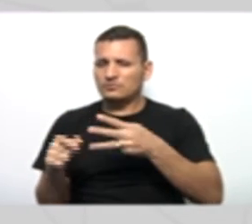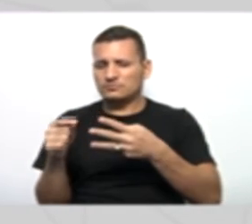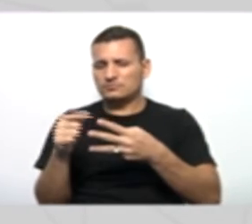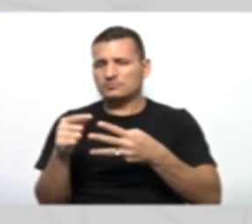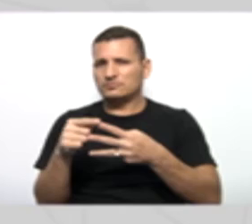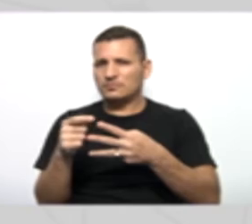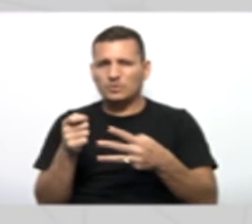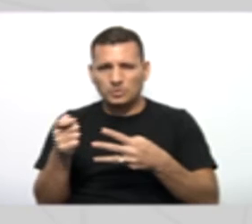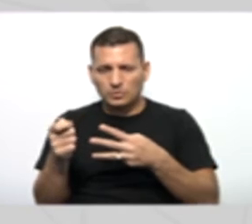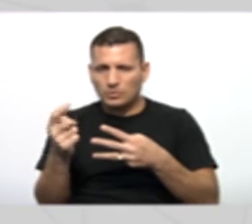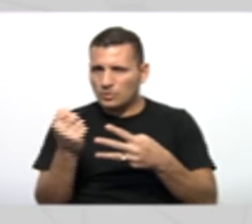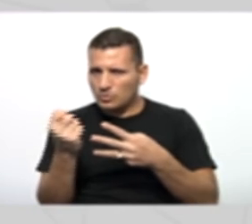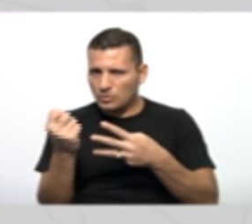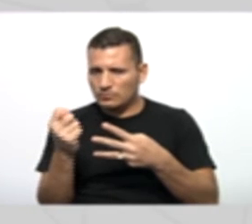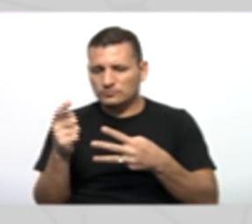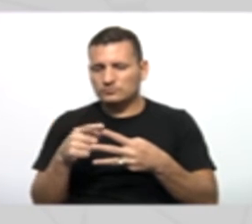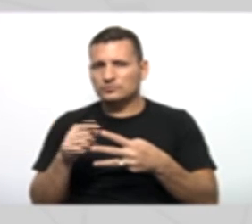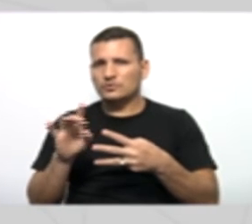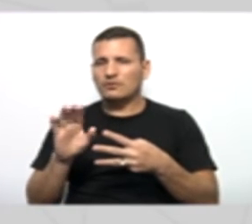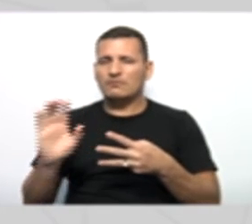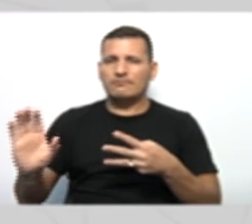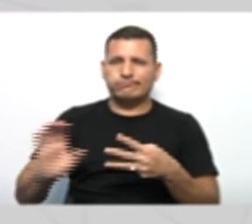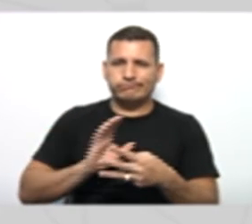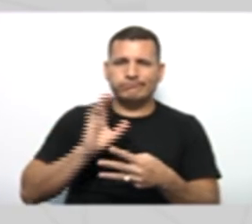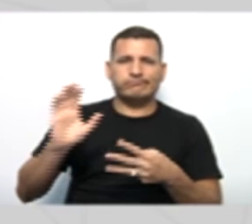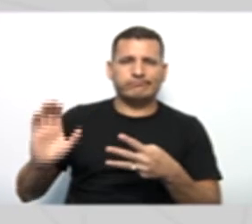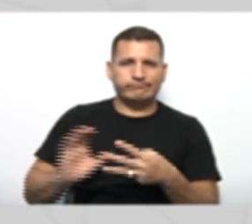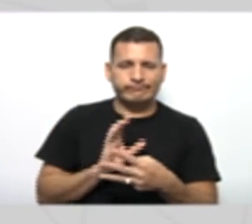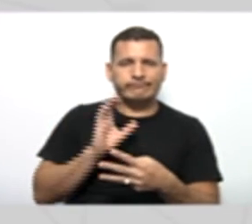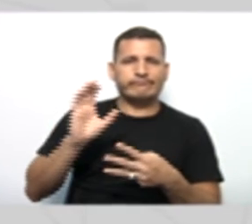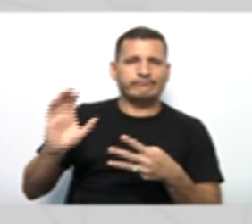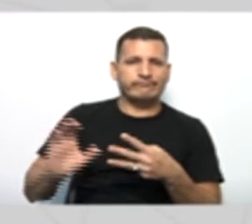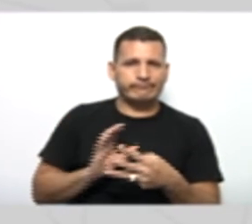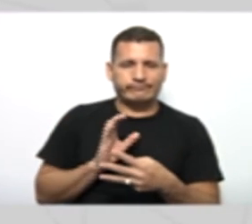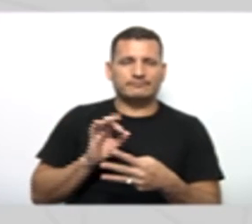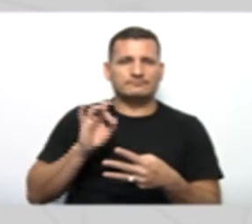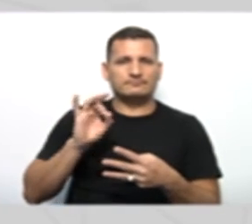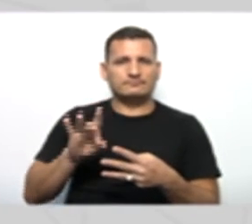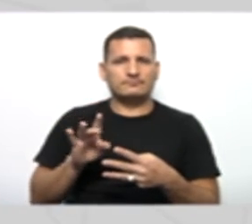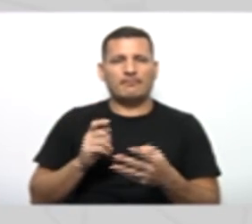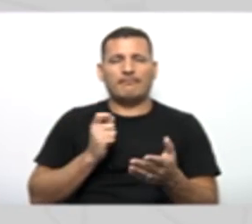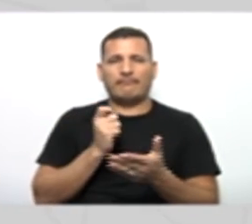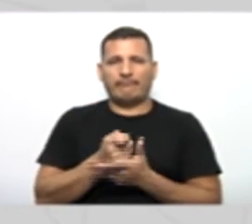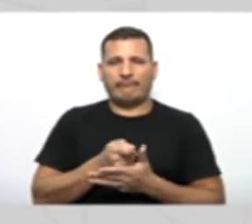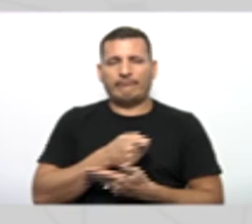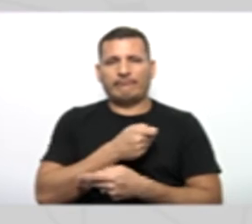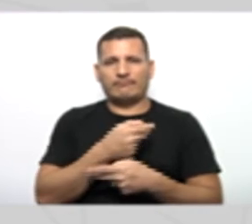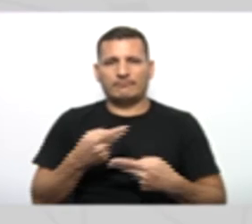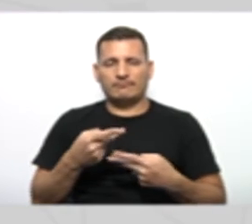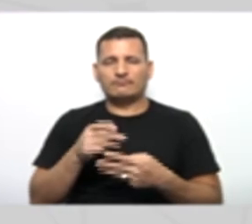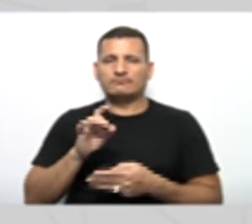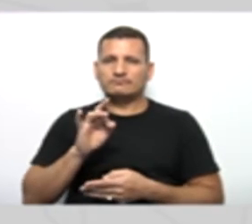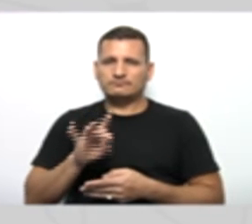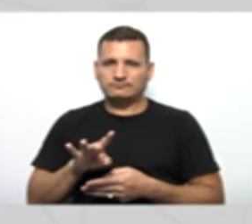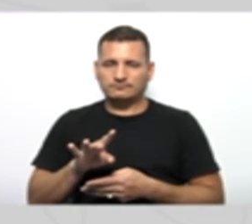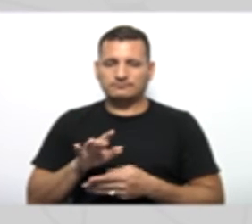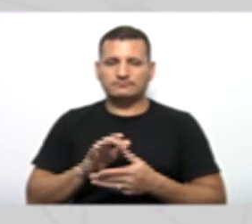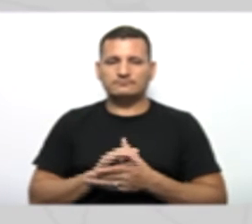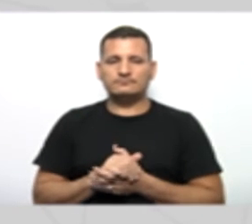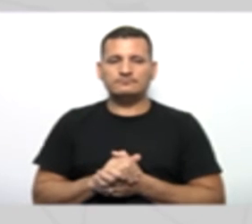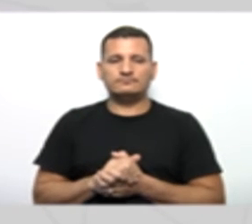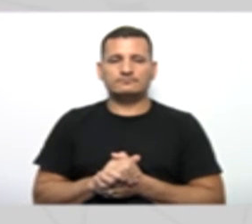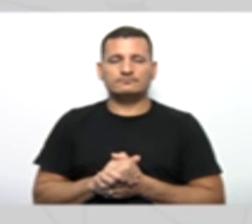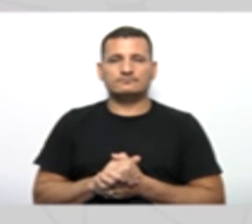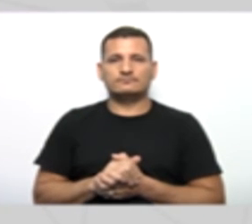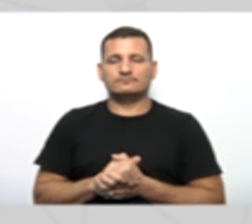econômico, ou seja, ela gerar recursos suficientes para pagar investimento e remunerar de uma forma justa